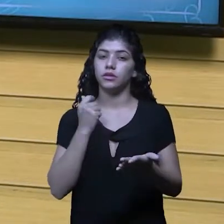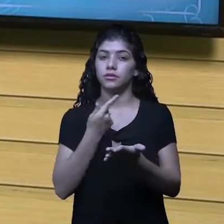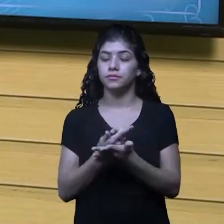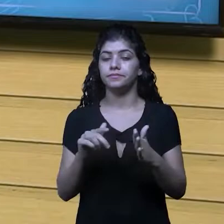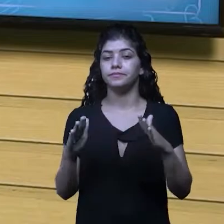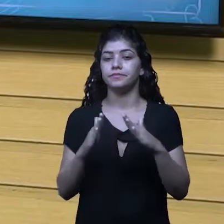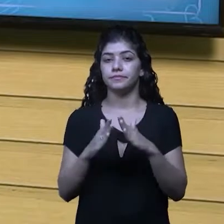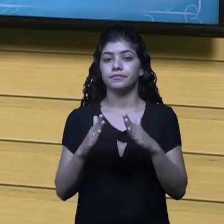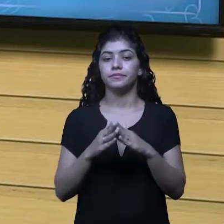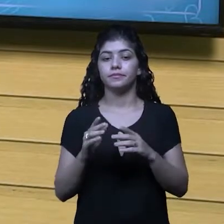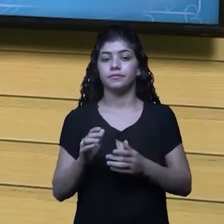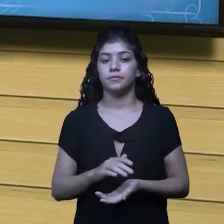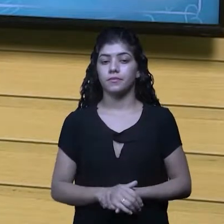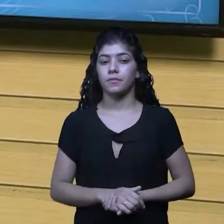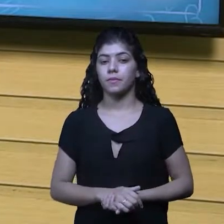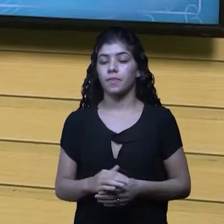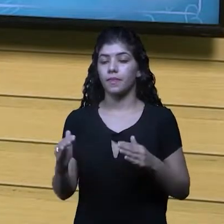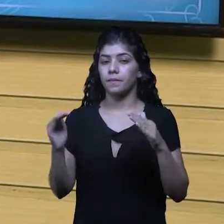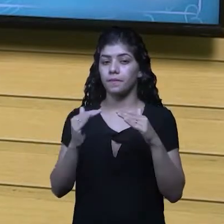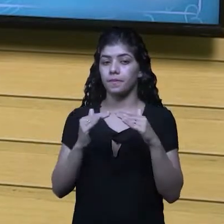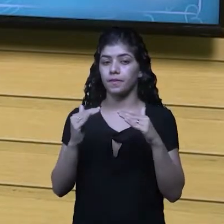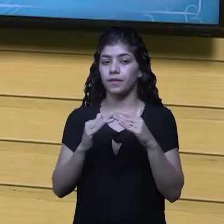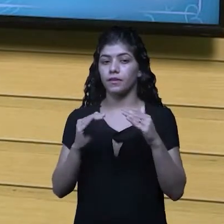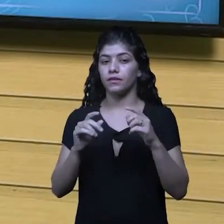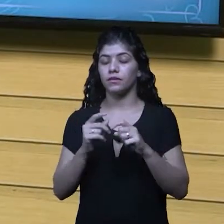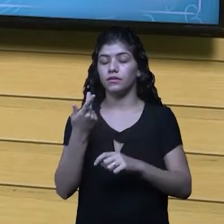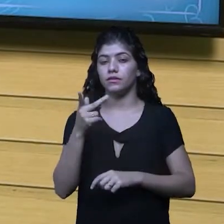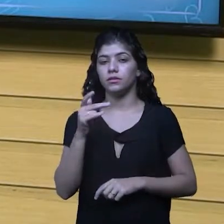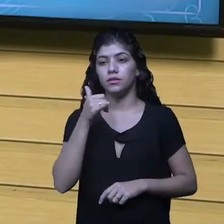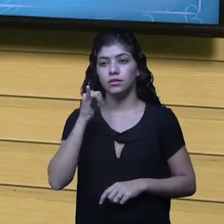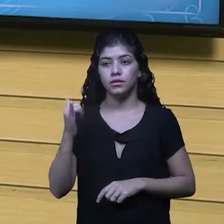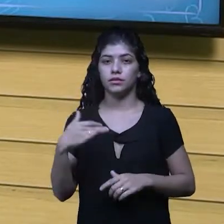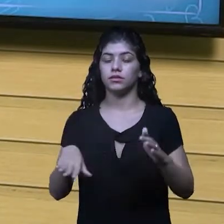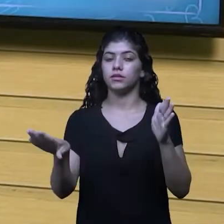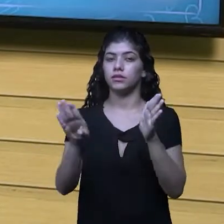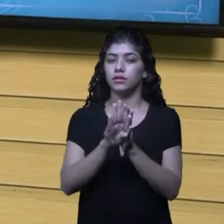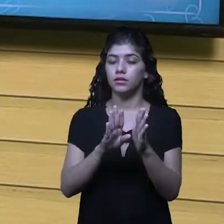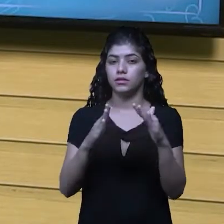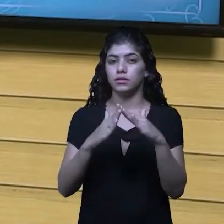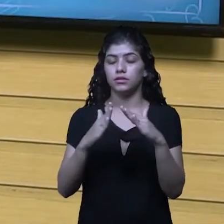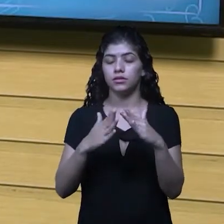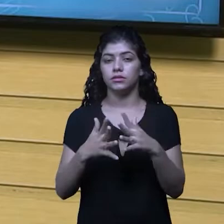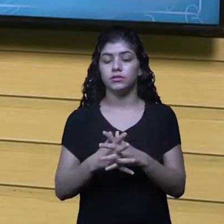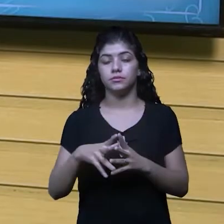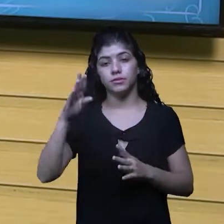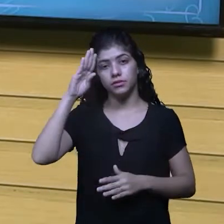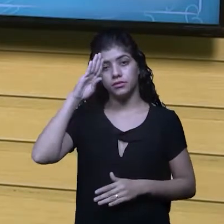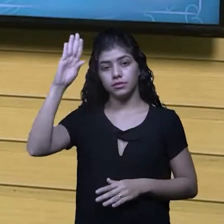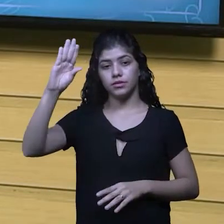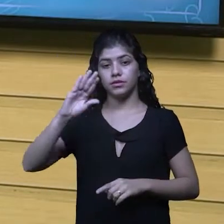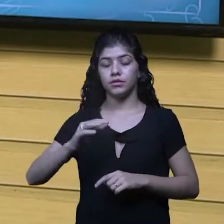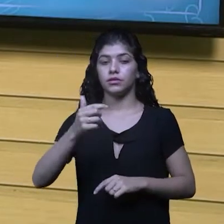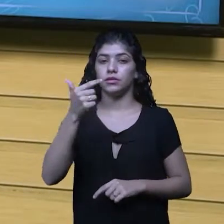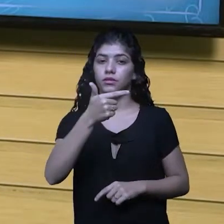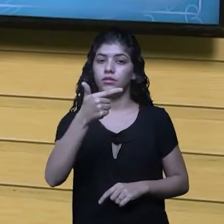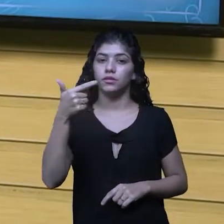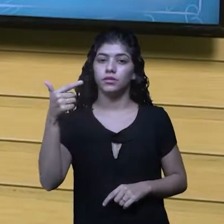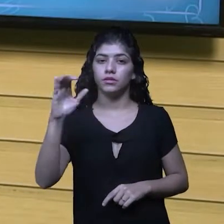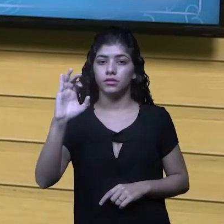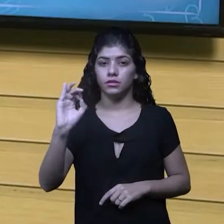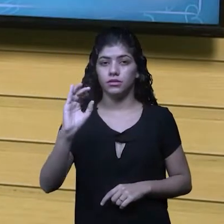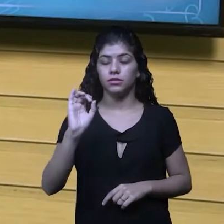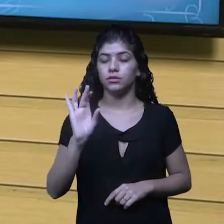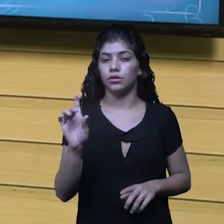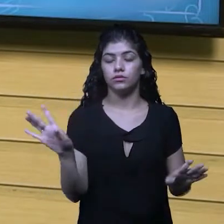casa, eles serão medidos em volts de acordo com a tensão elétrica que chega na sua casa. Principalmente 220, mas não quer